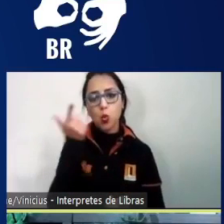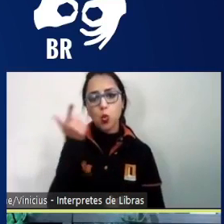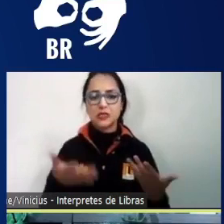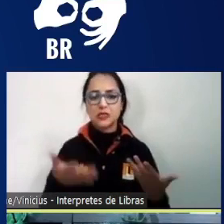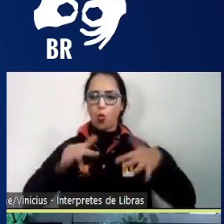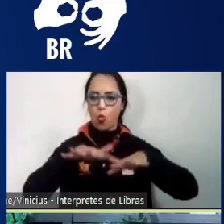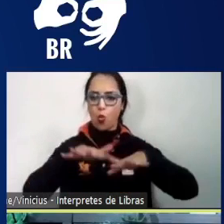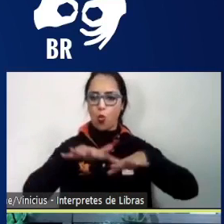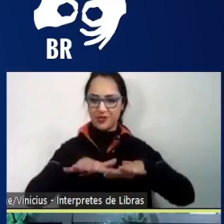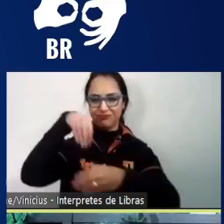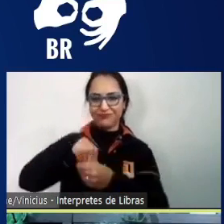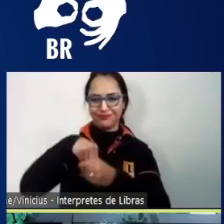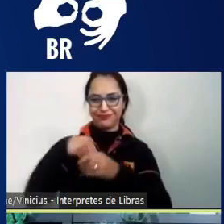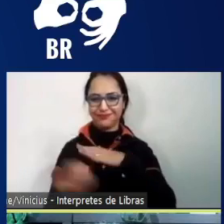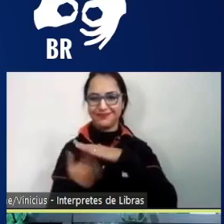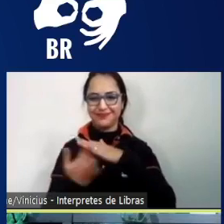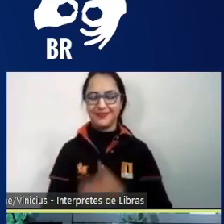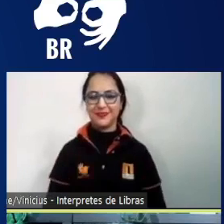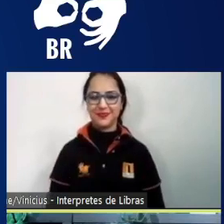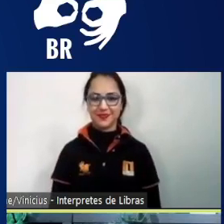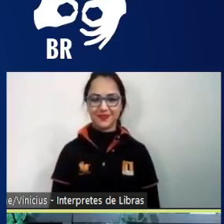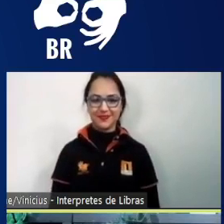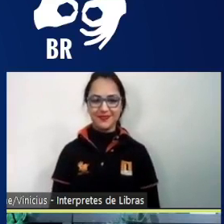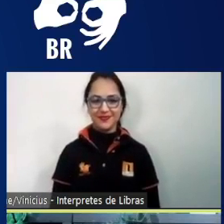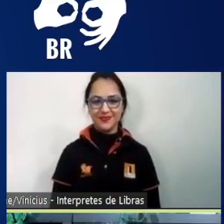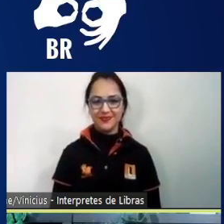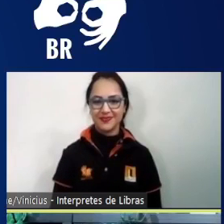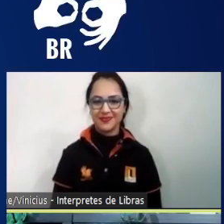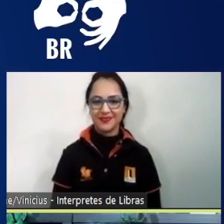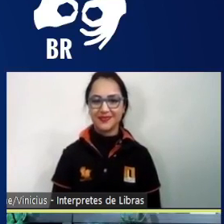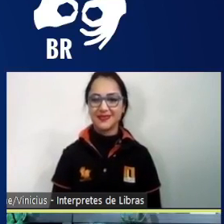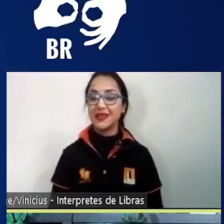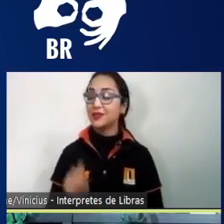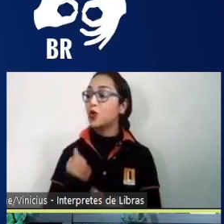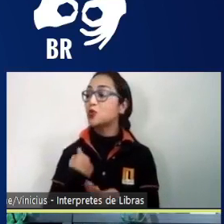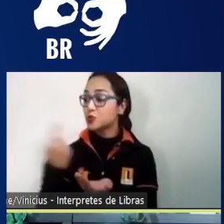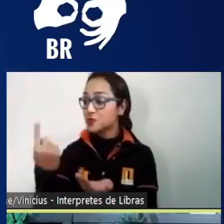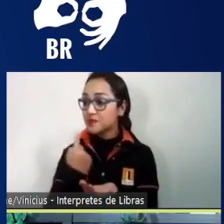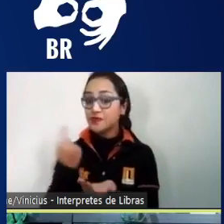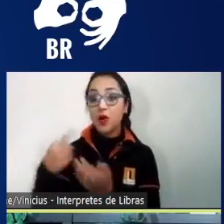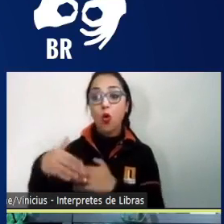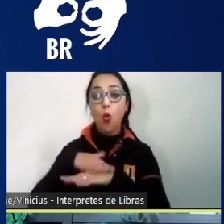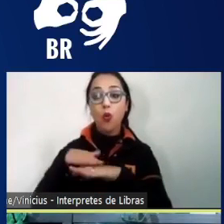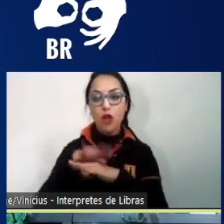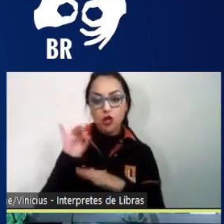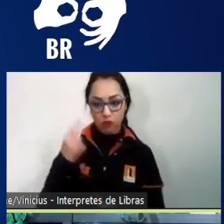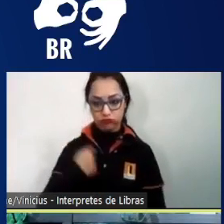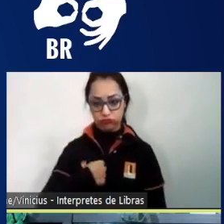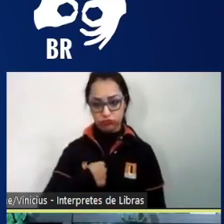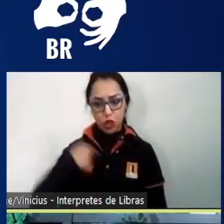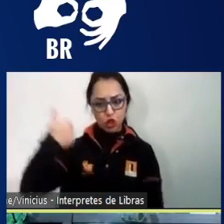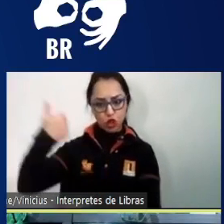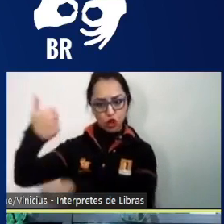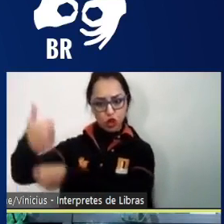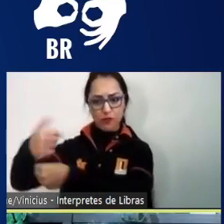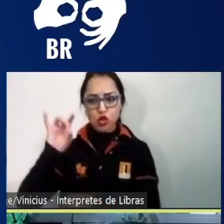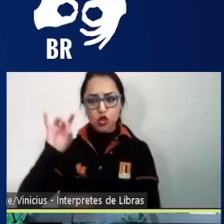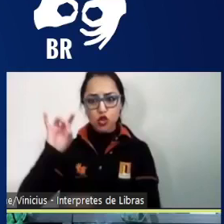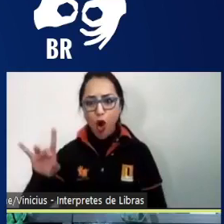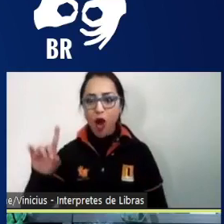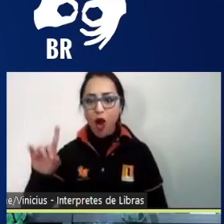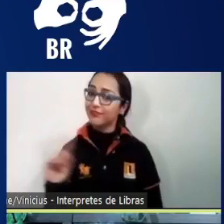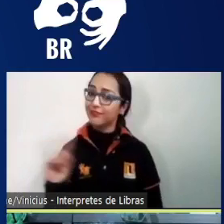Fazendo parte de todo esse processo de discussão, o público da diversidade, a pessoa com deficiência e todos os